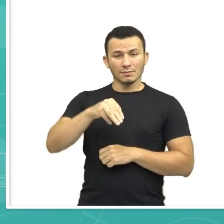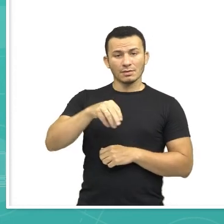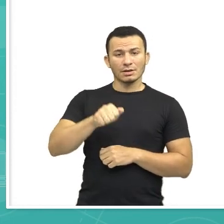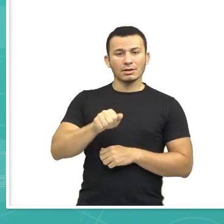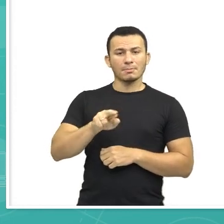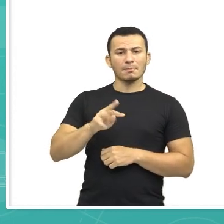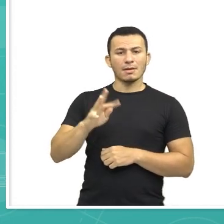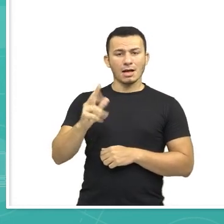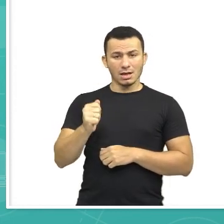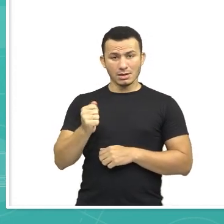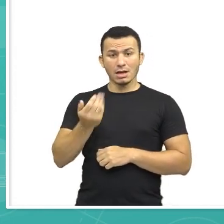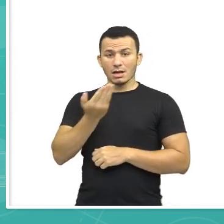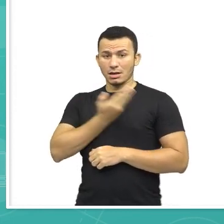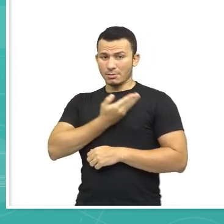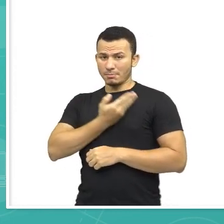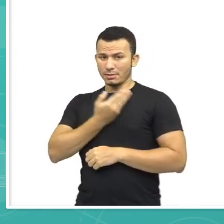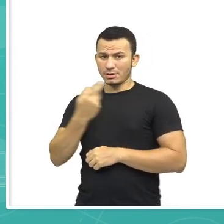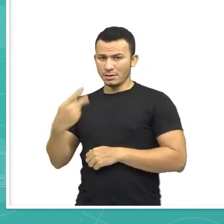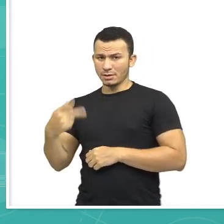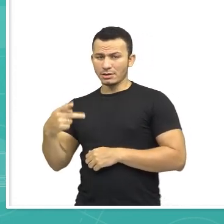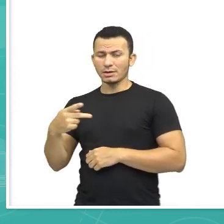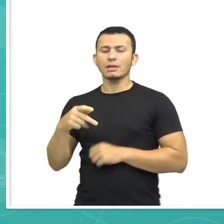substituir por elas.